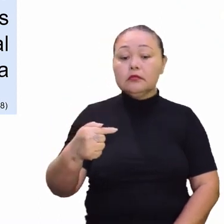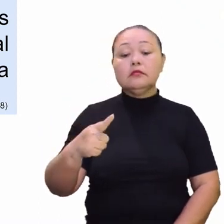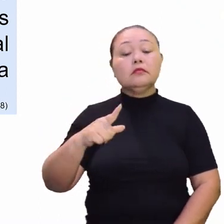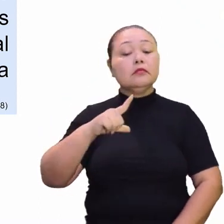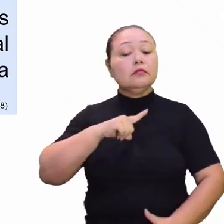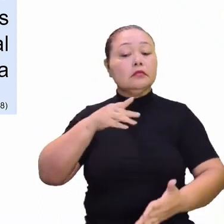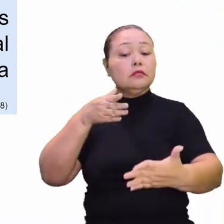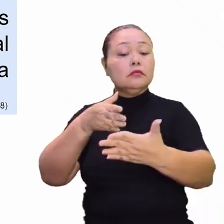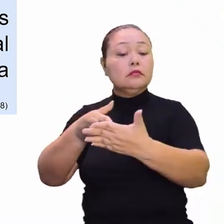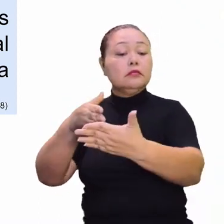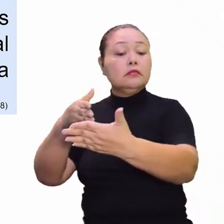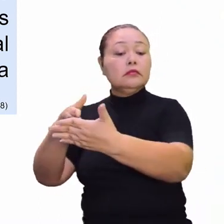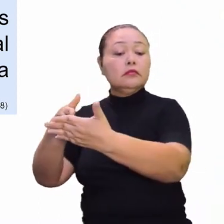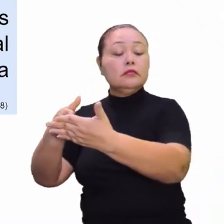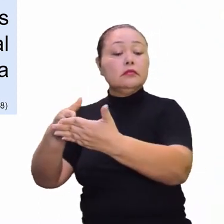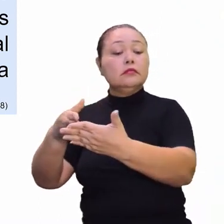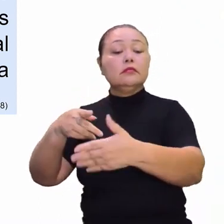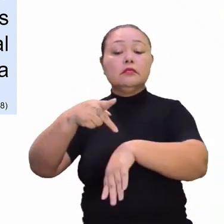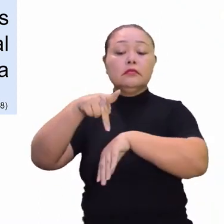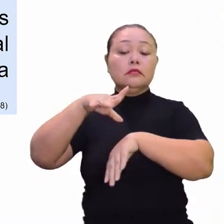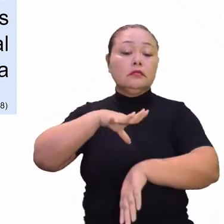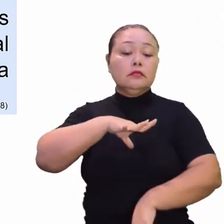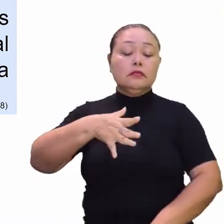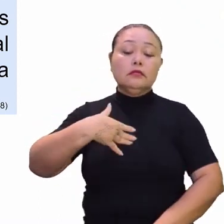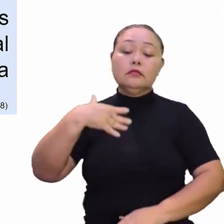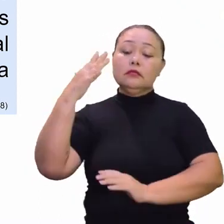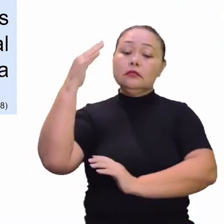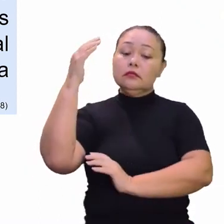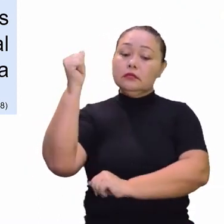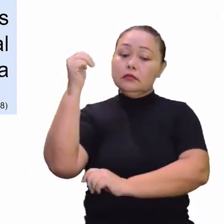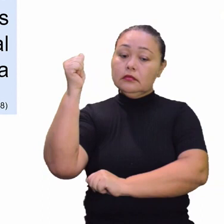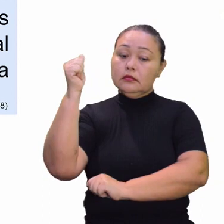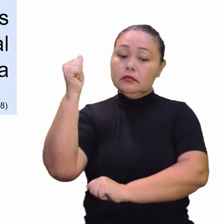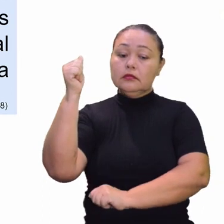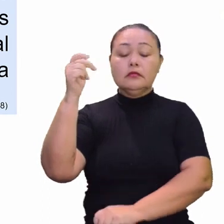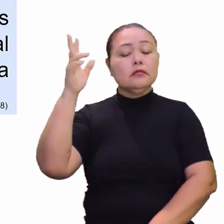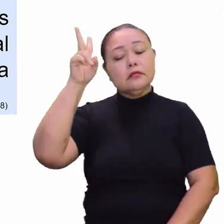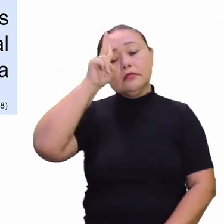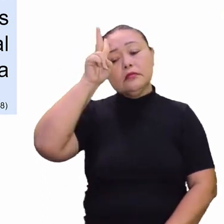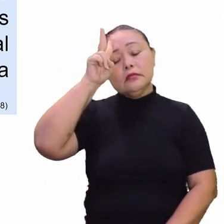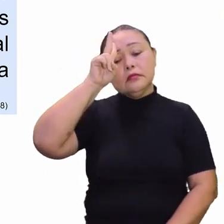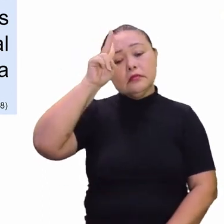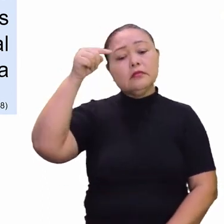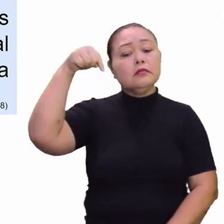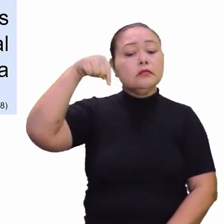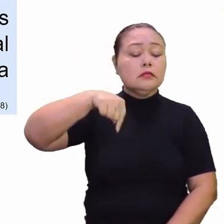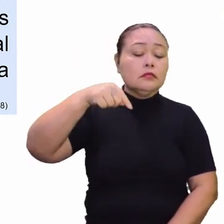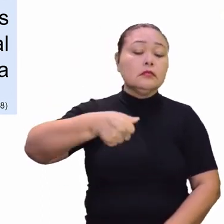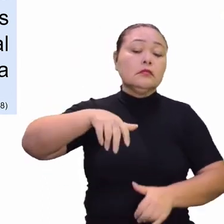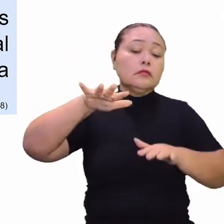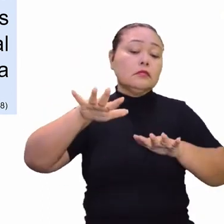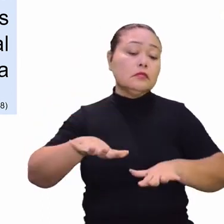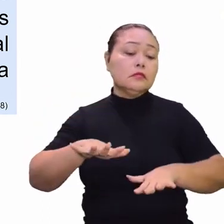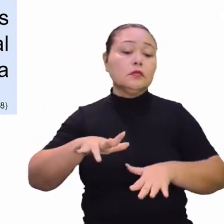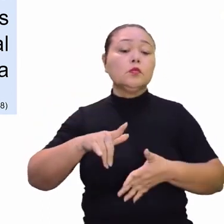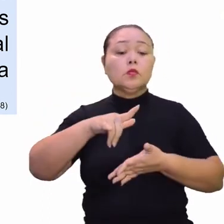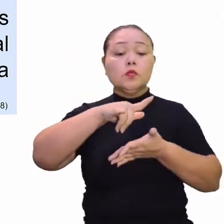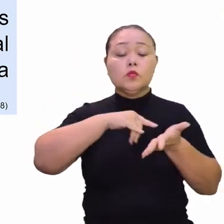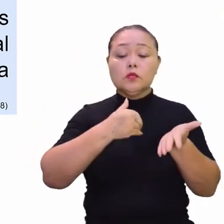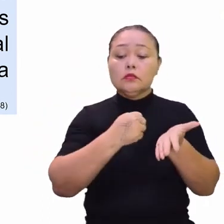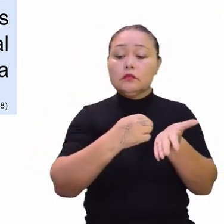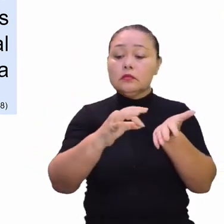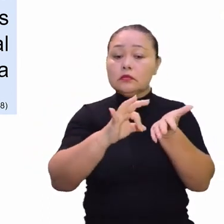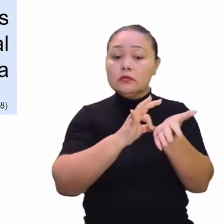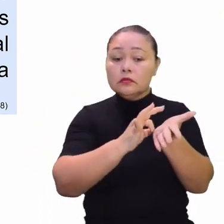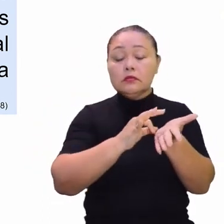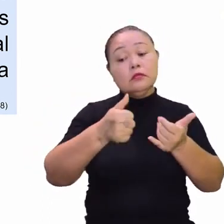dos limites entre Portugal e Espanha. É aquela história, Rogério, olha, aqui ficou muito tempo pelo Tratado de